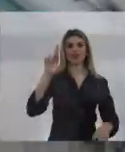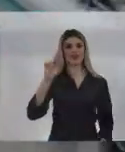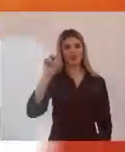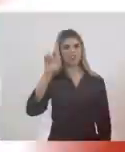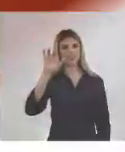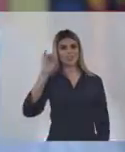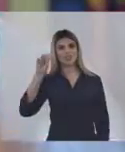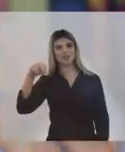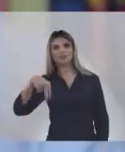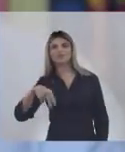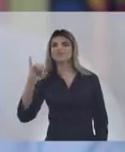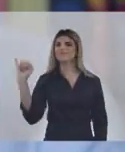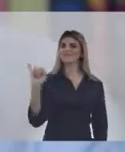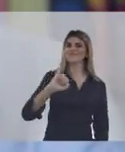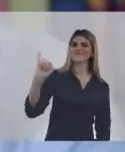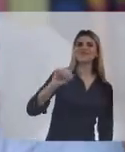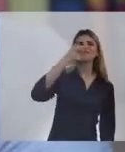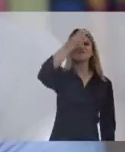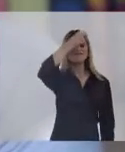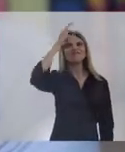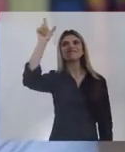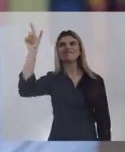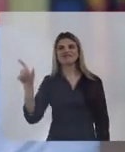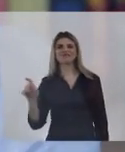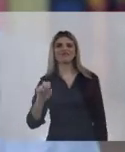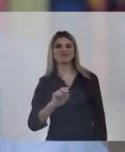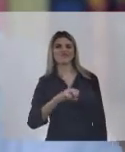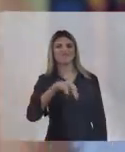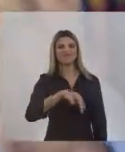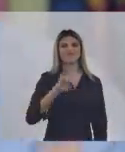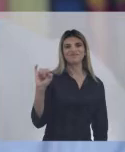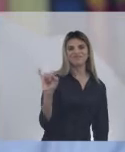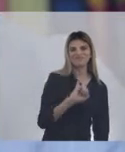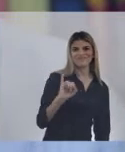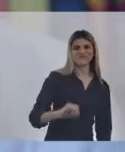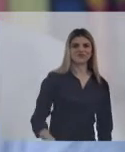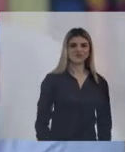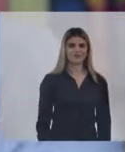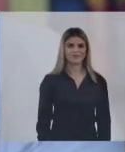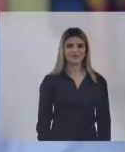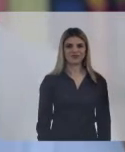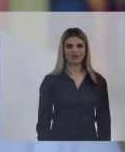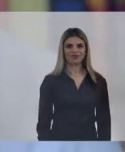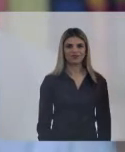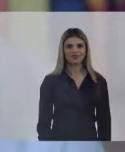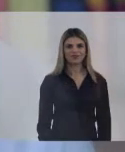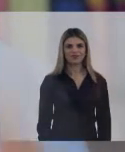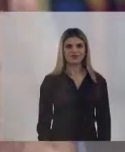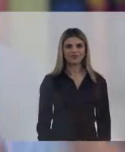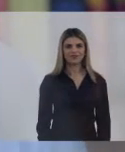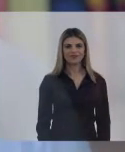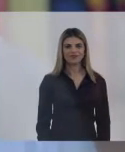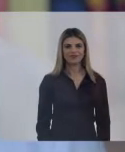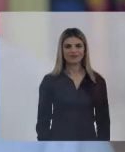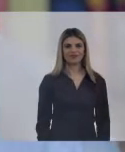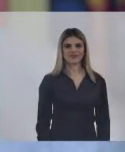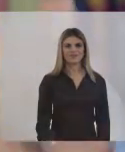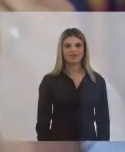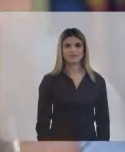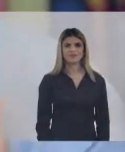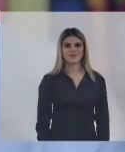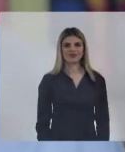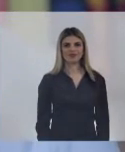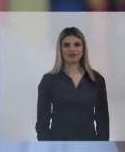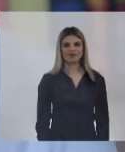Rogério, meu prefeito. Muito obrigado. Chegamos ao segundo turno, graças a Deus e ao seu voto. Você disse sim a um